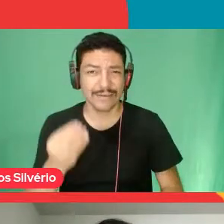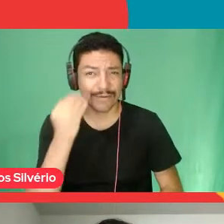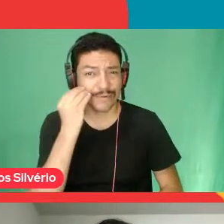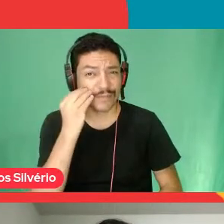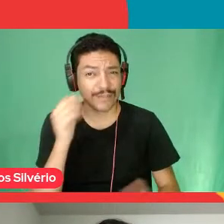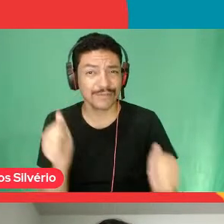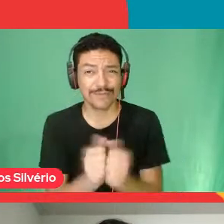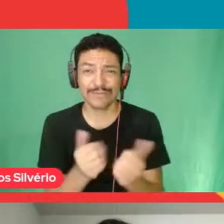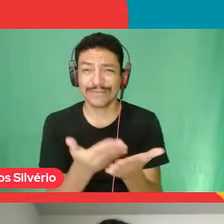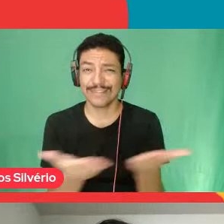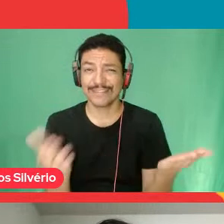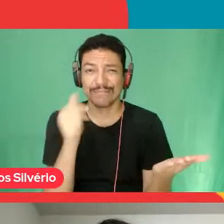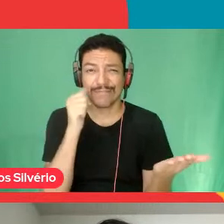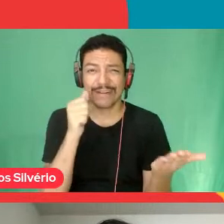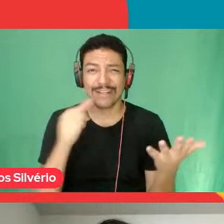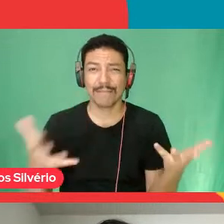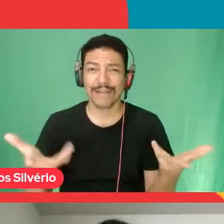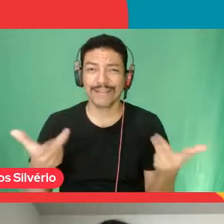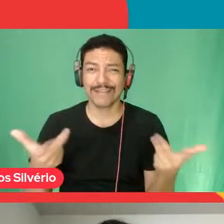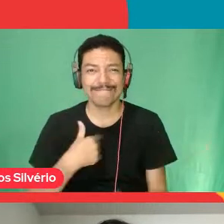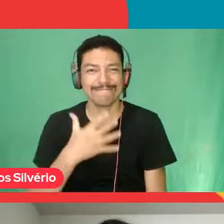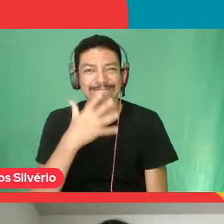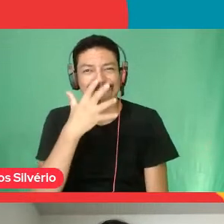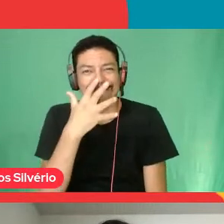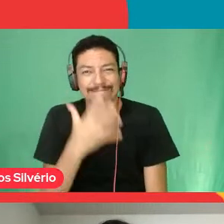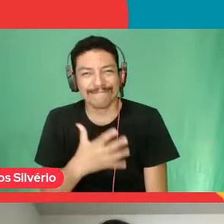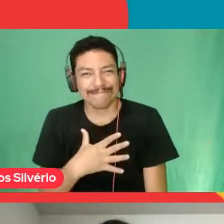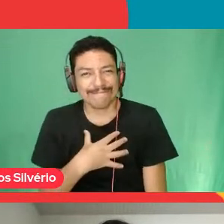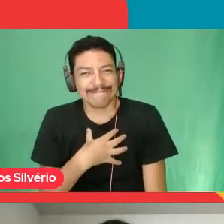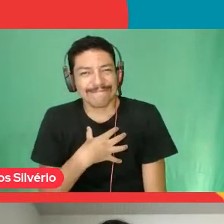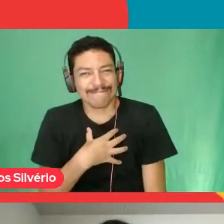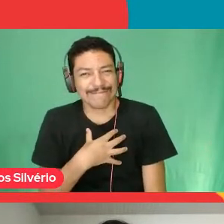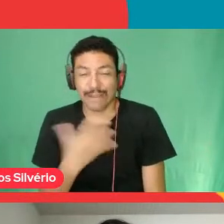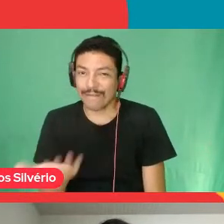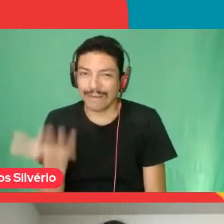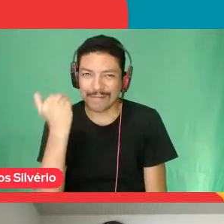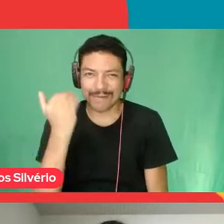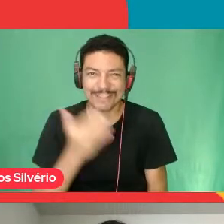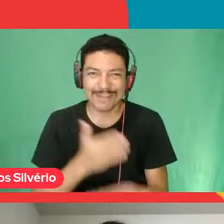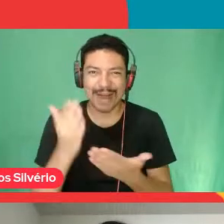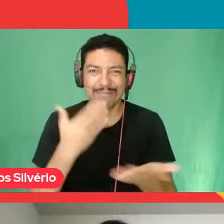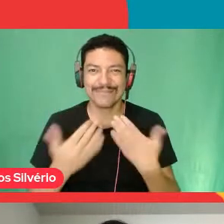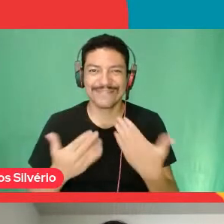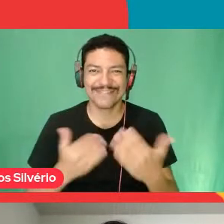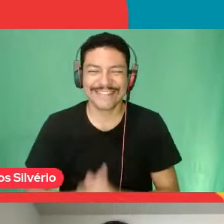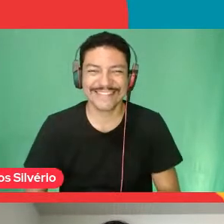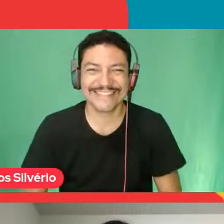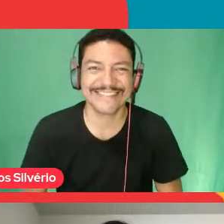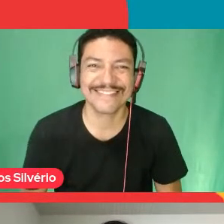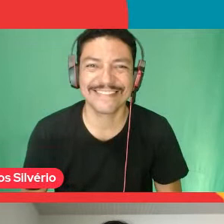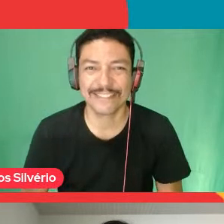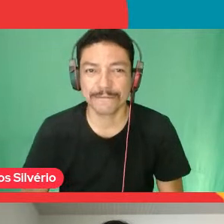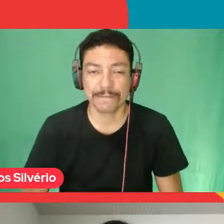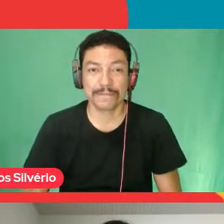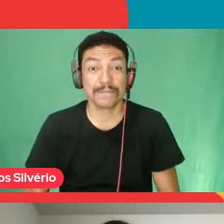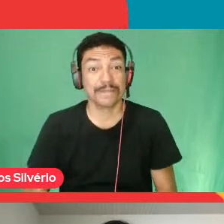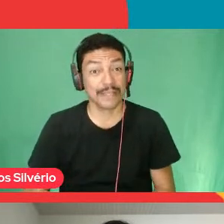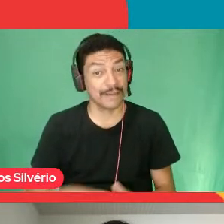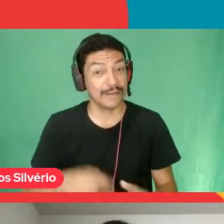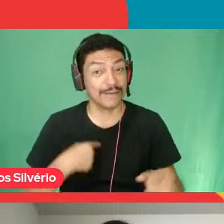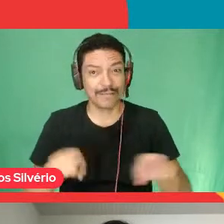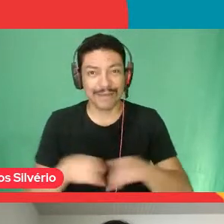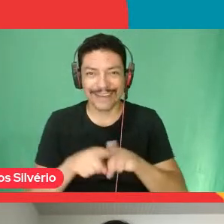mulheres tão maravilhosas que eu admiro tanto e bora para esse papo. Bora, que eu também estou super